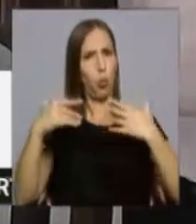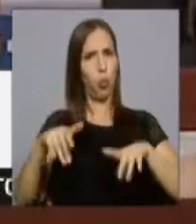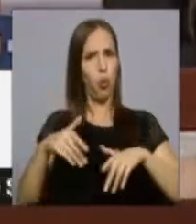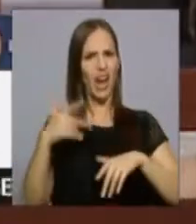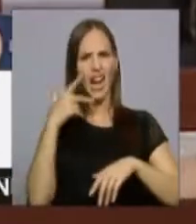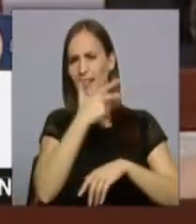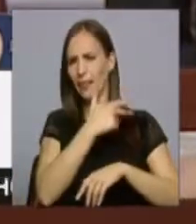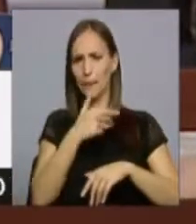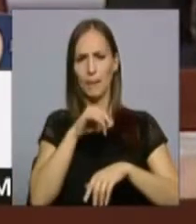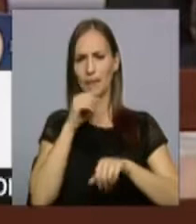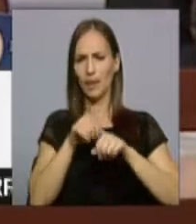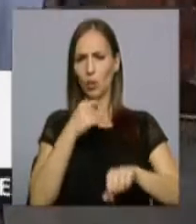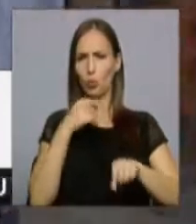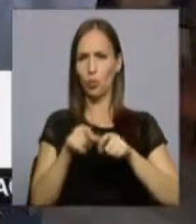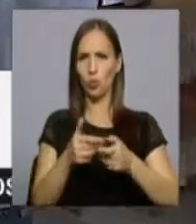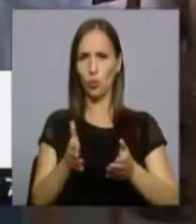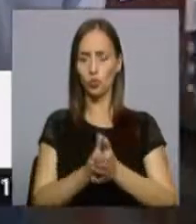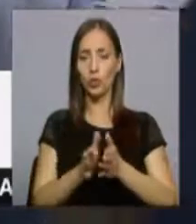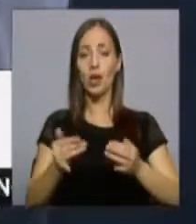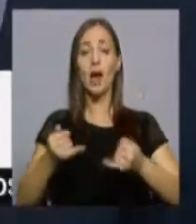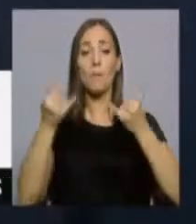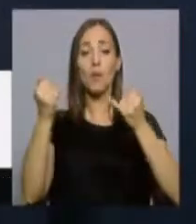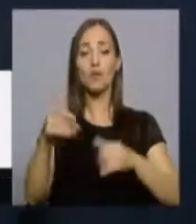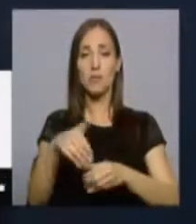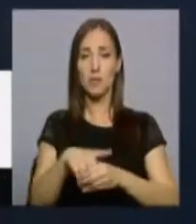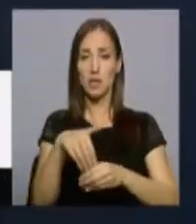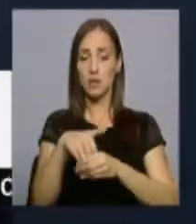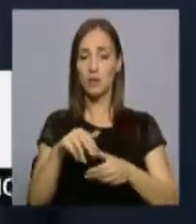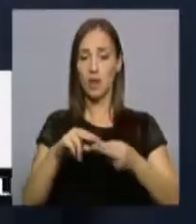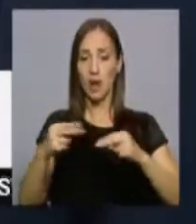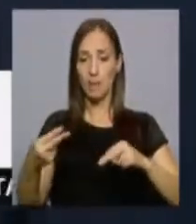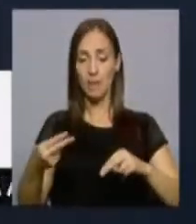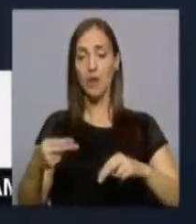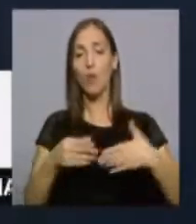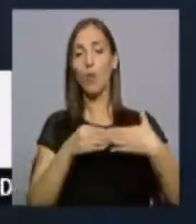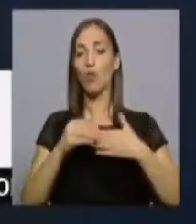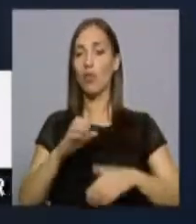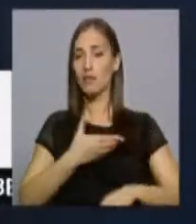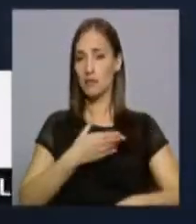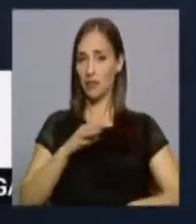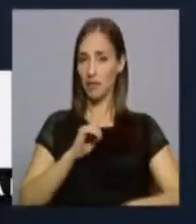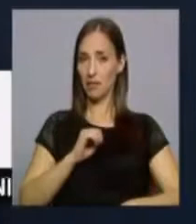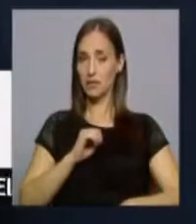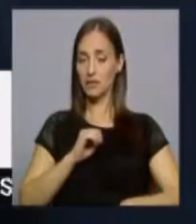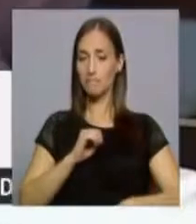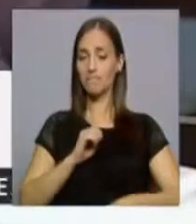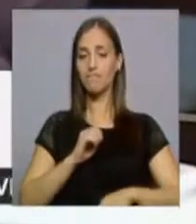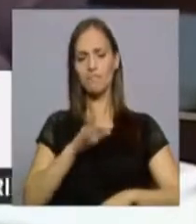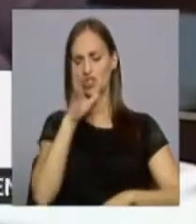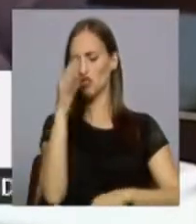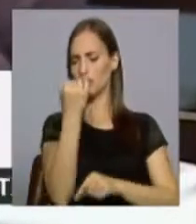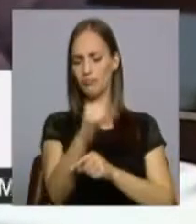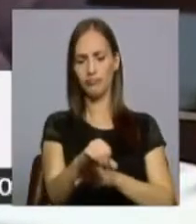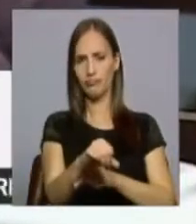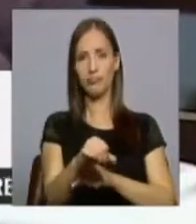partidos. Sobre as próximas autárquicas, Francisco Rodrigues dos Santos lança um categórico não a